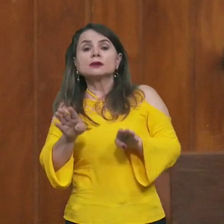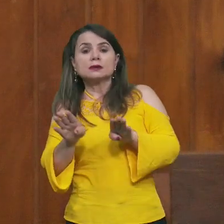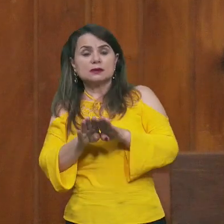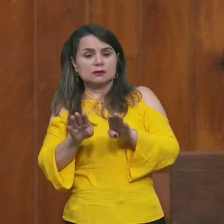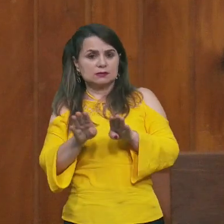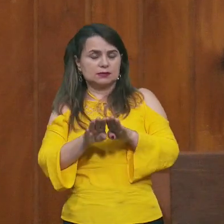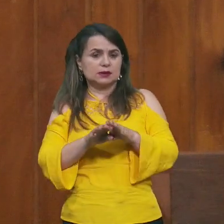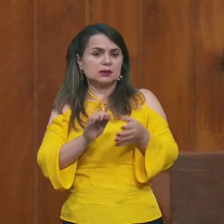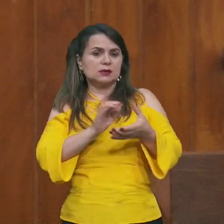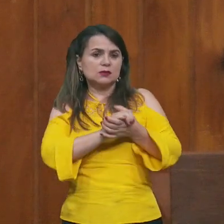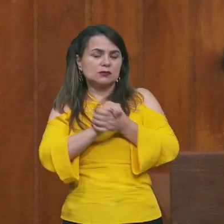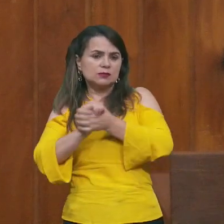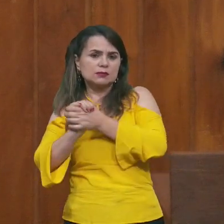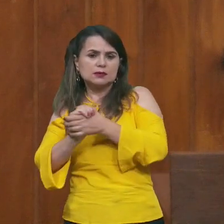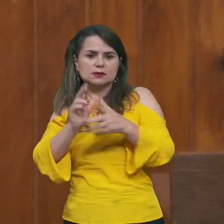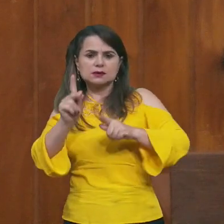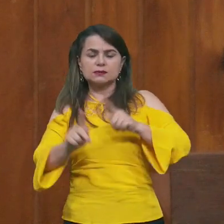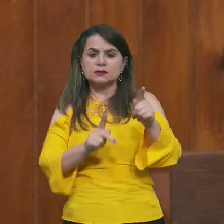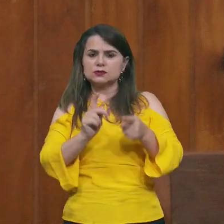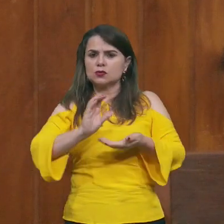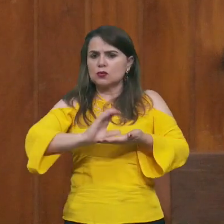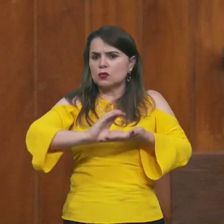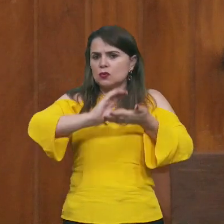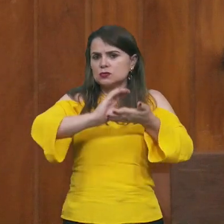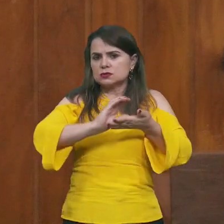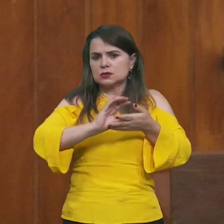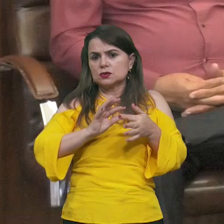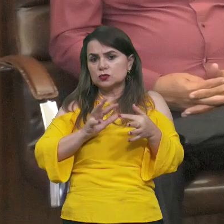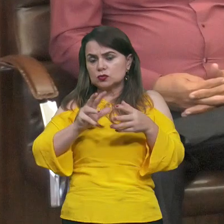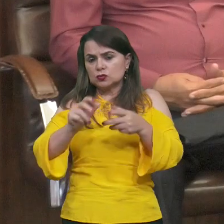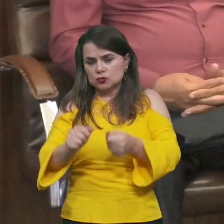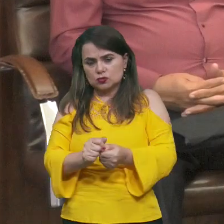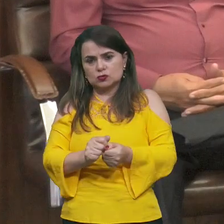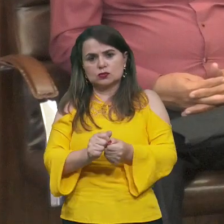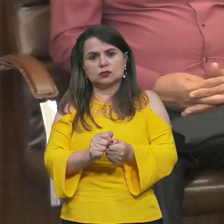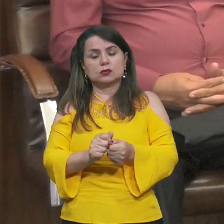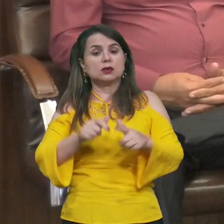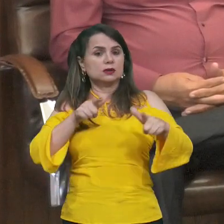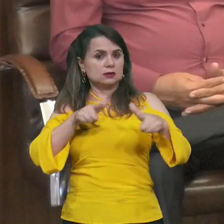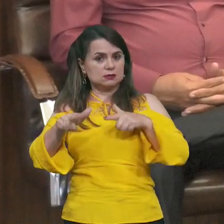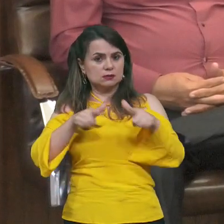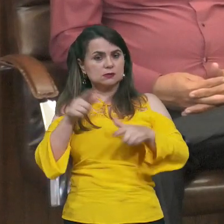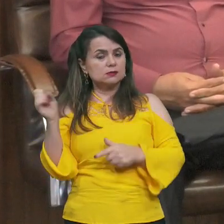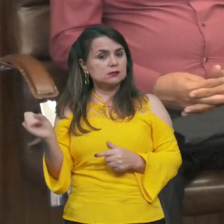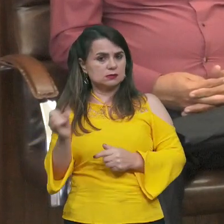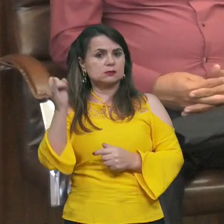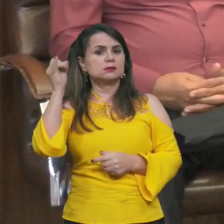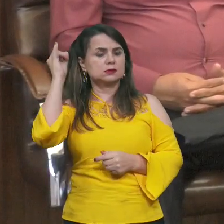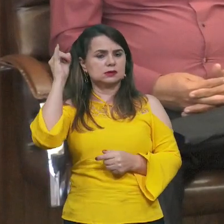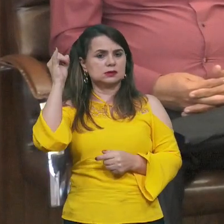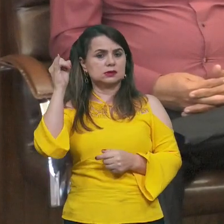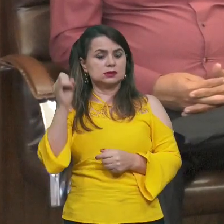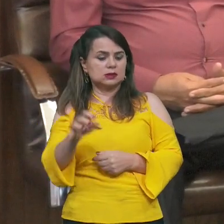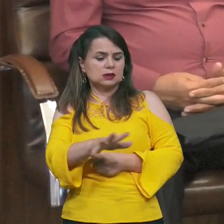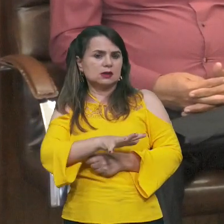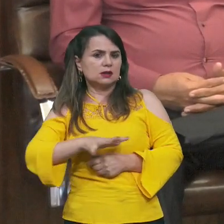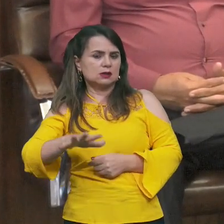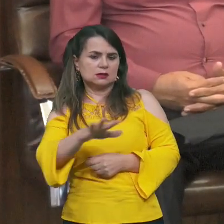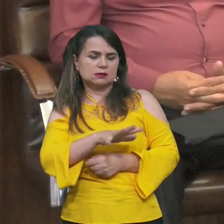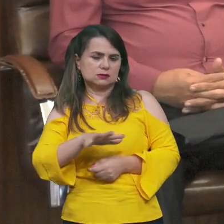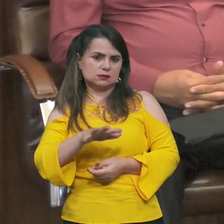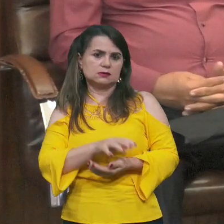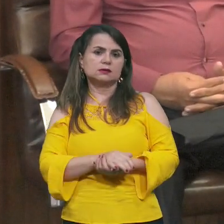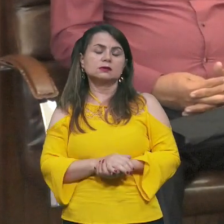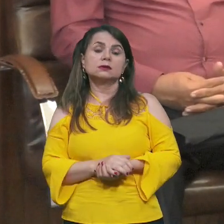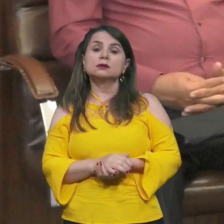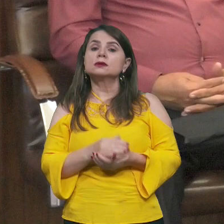todos os conselheiros que vêm fazendo um papel muito importante nessa área. E eu sei que é